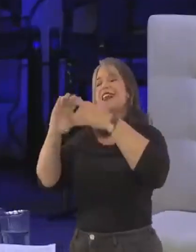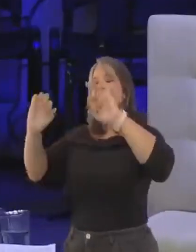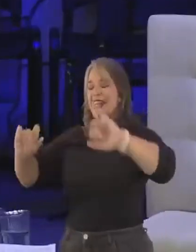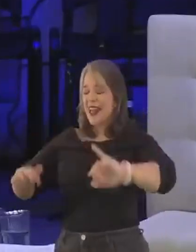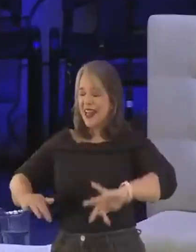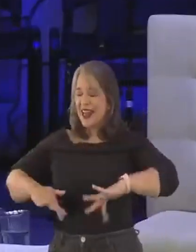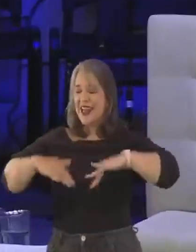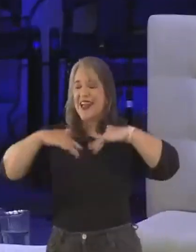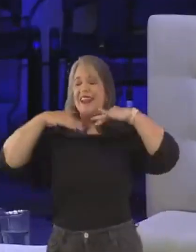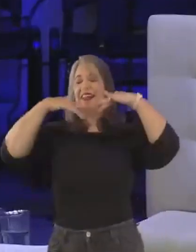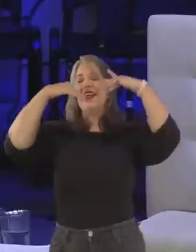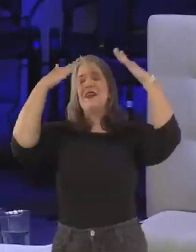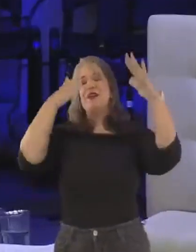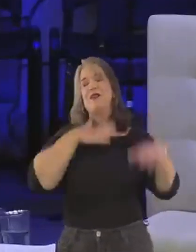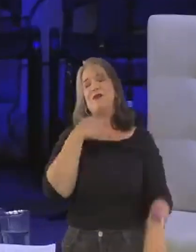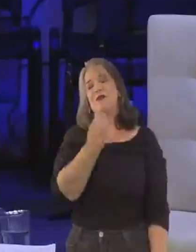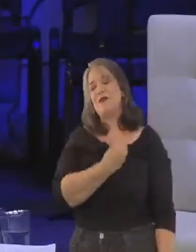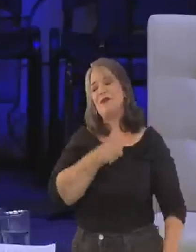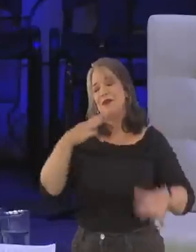me